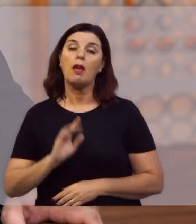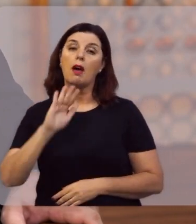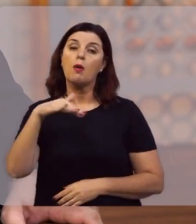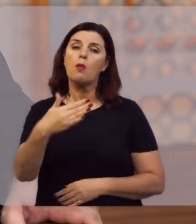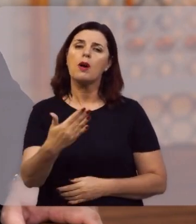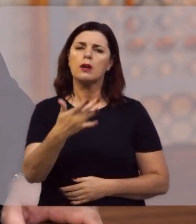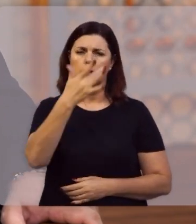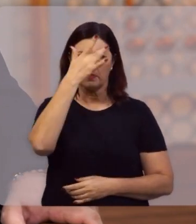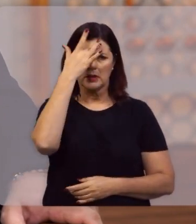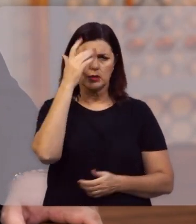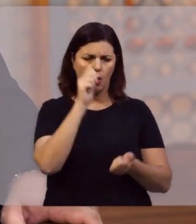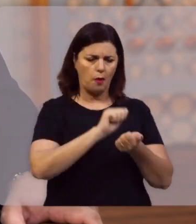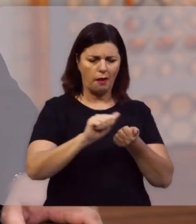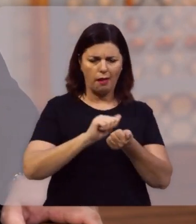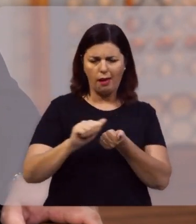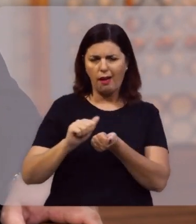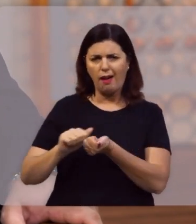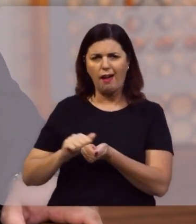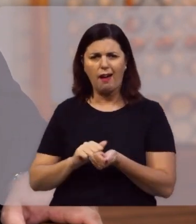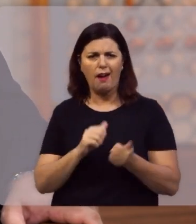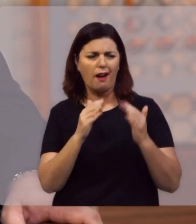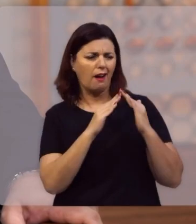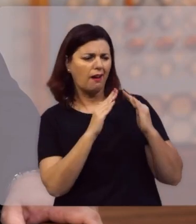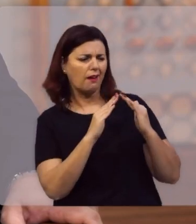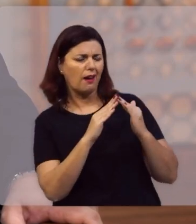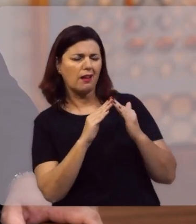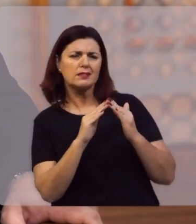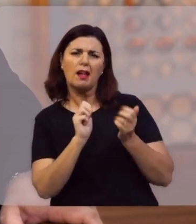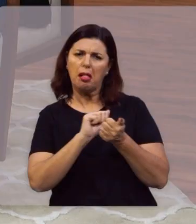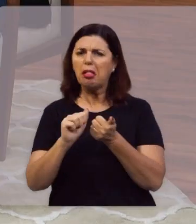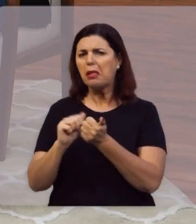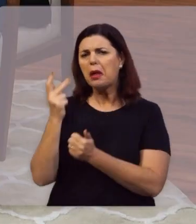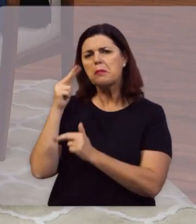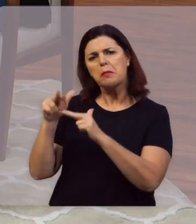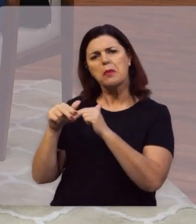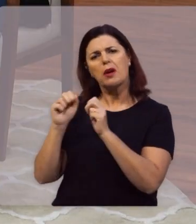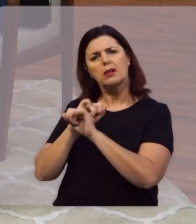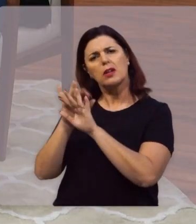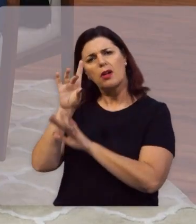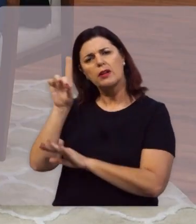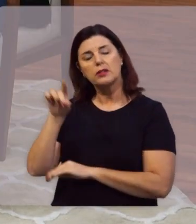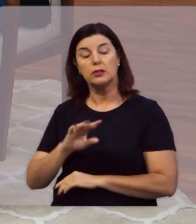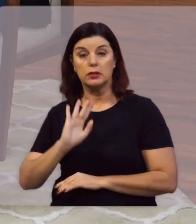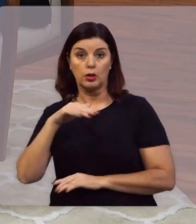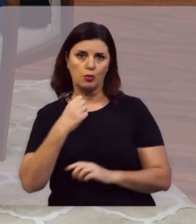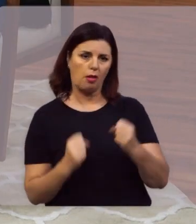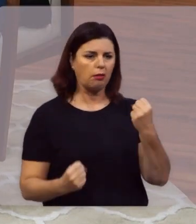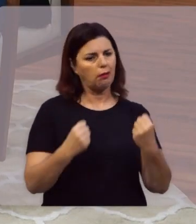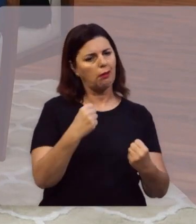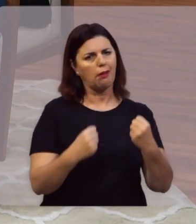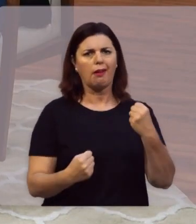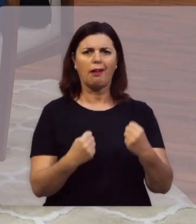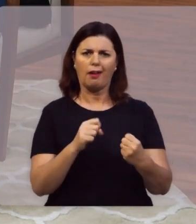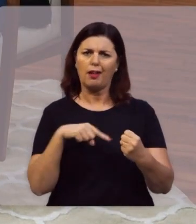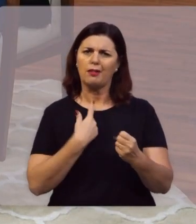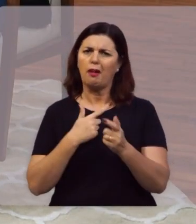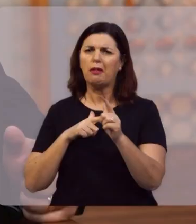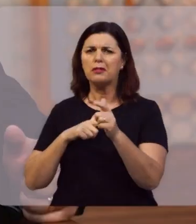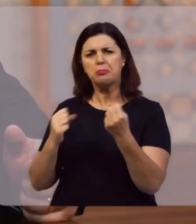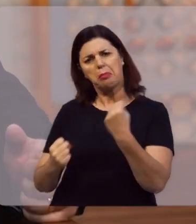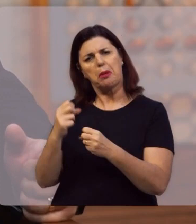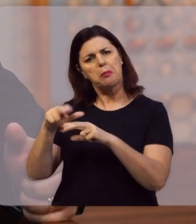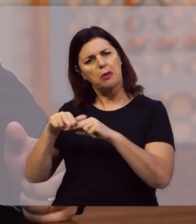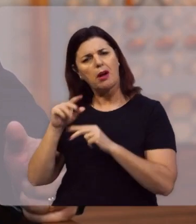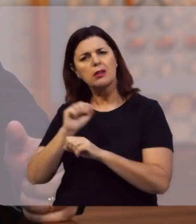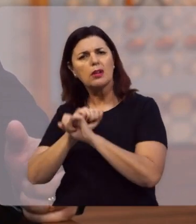alguém lava a louça em casa lava louça para glória de Deus quando dirigimos o carro nós dirigimos para glória de